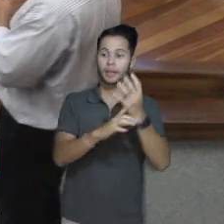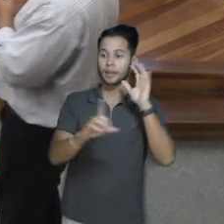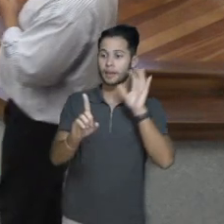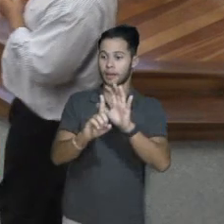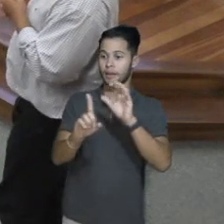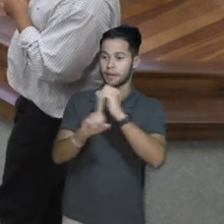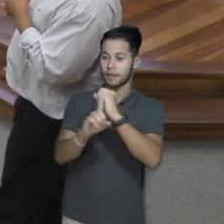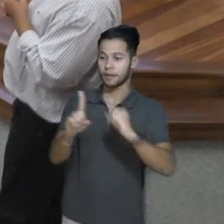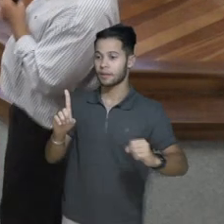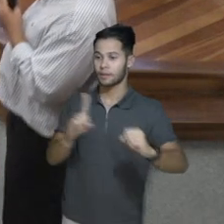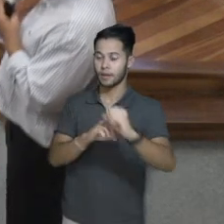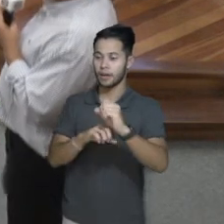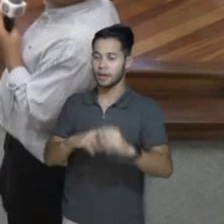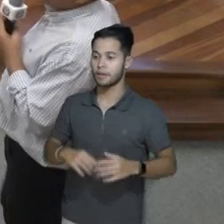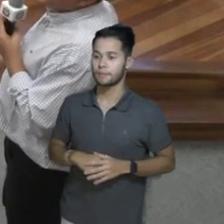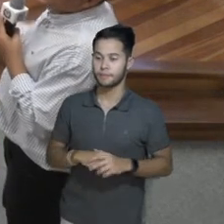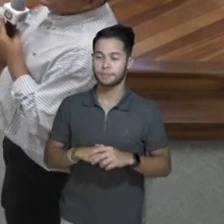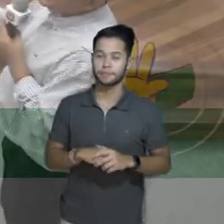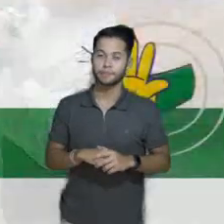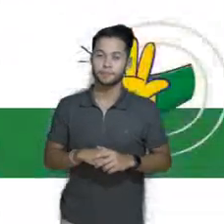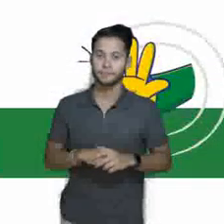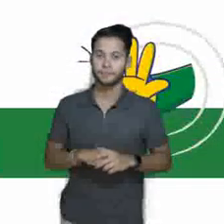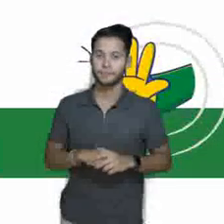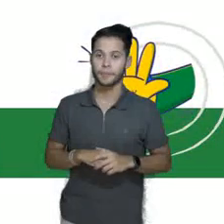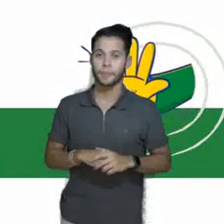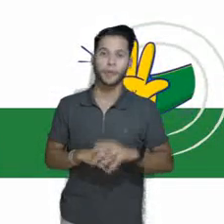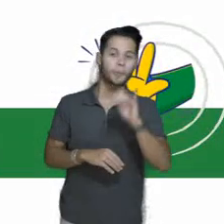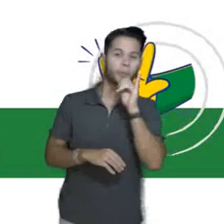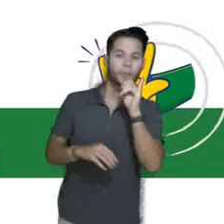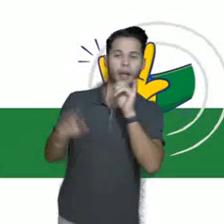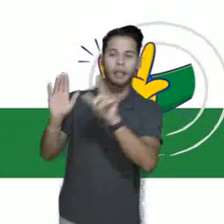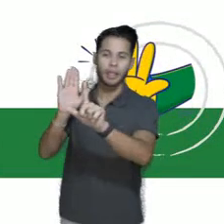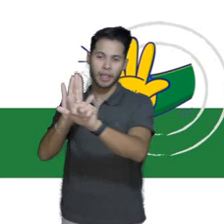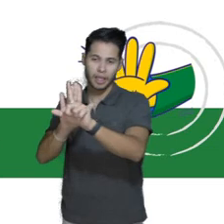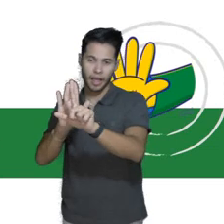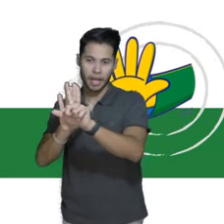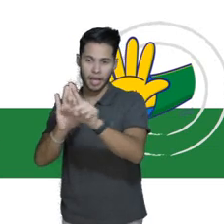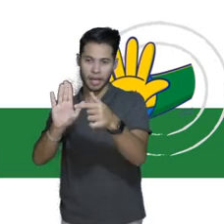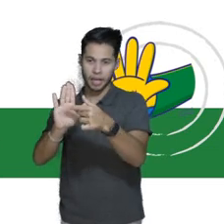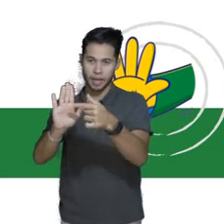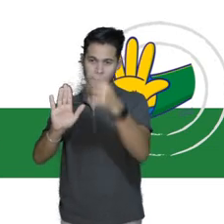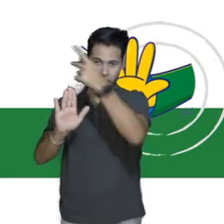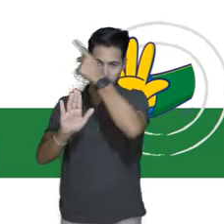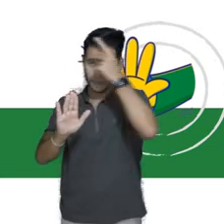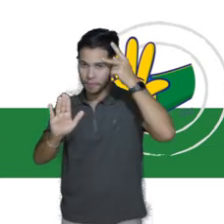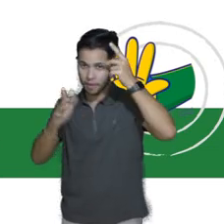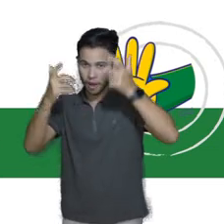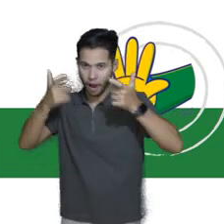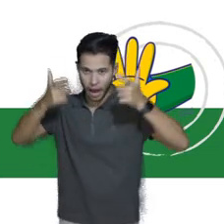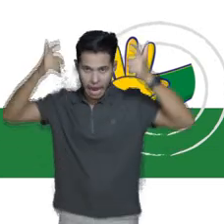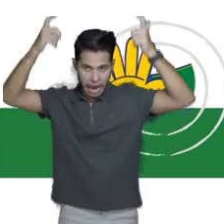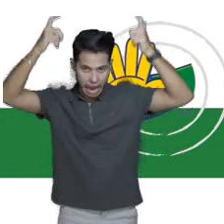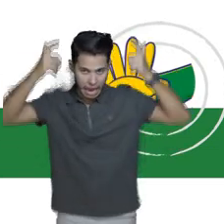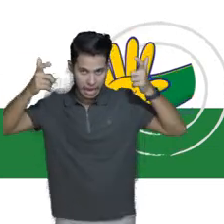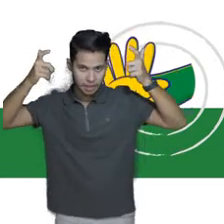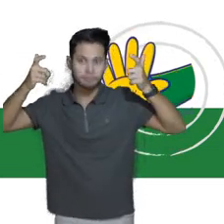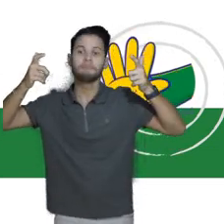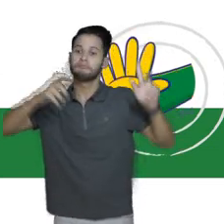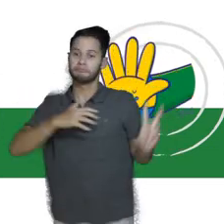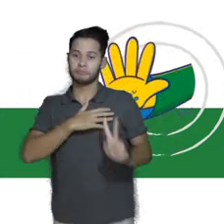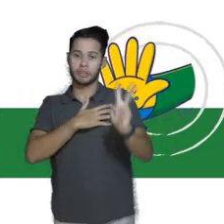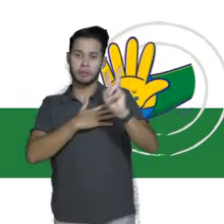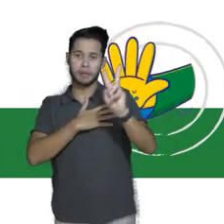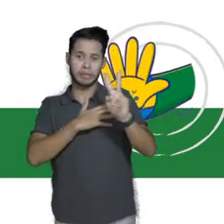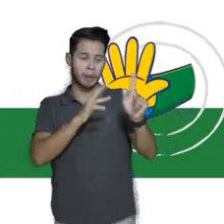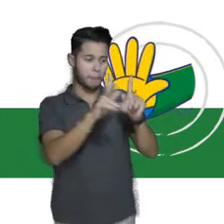efetivas Então não é aquele negócio leis a favor dos Reis prevalecem a favor do povo perecem para o meu amigo as